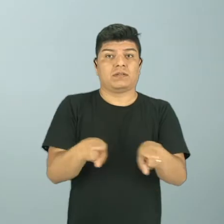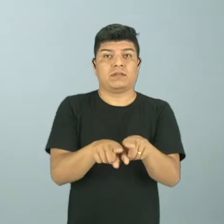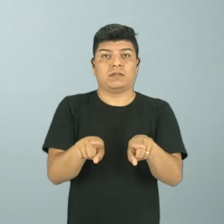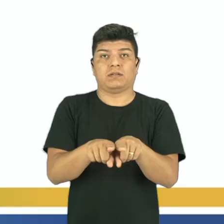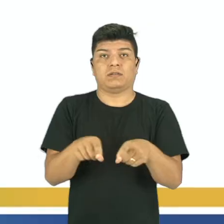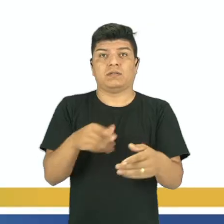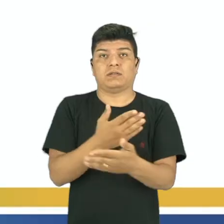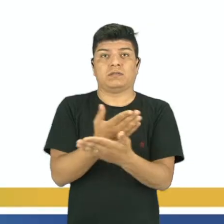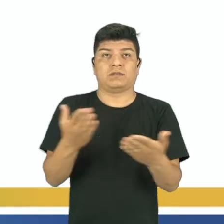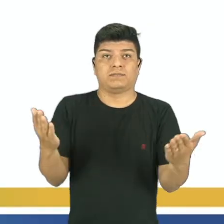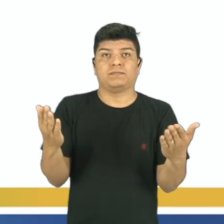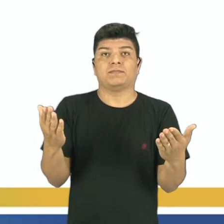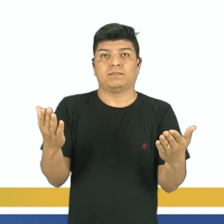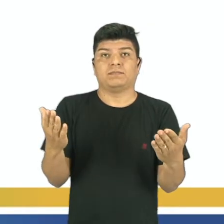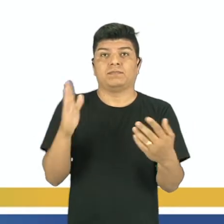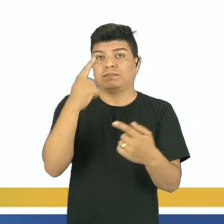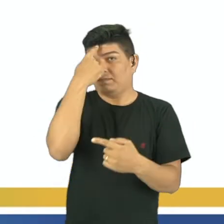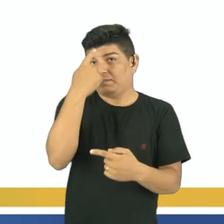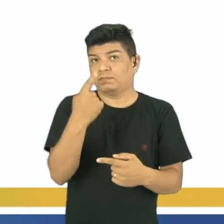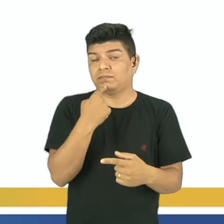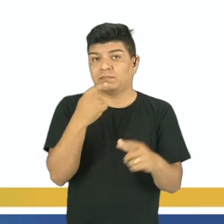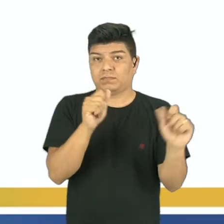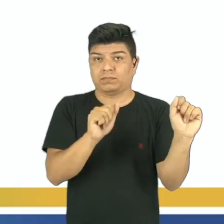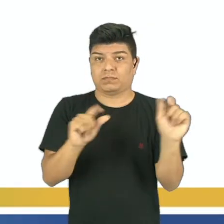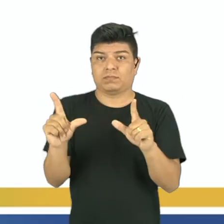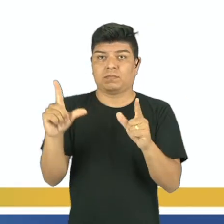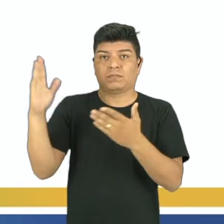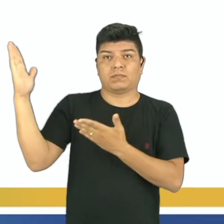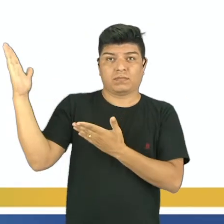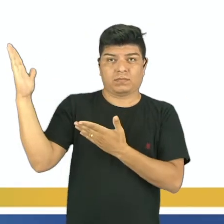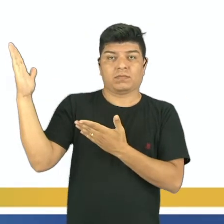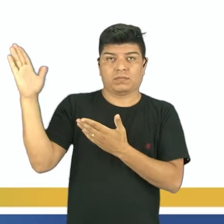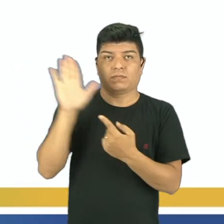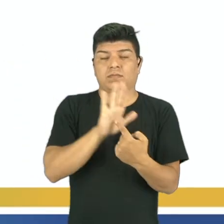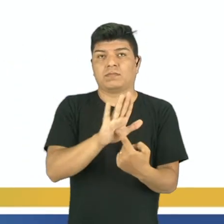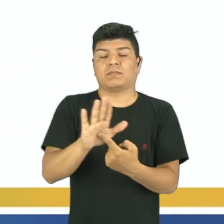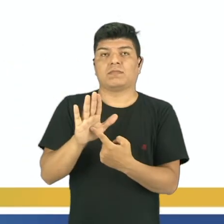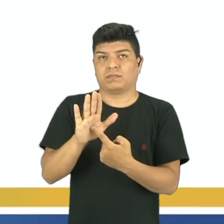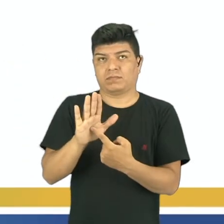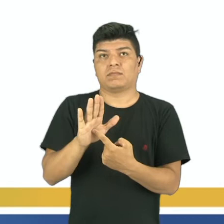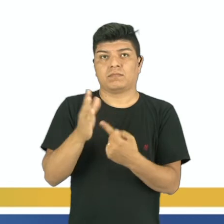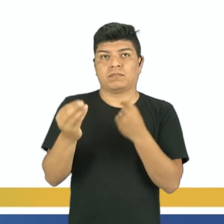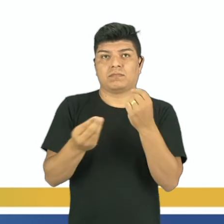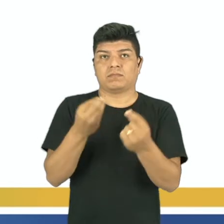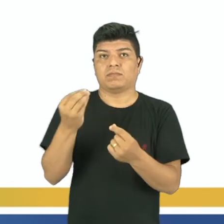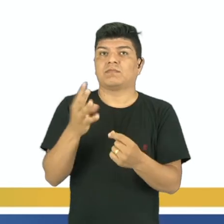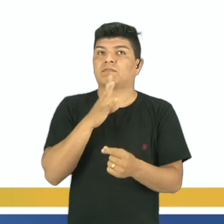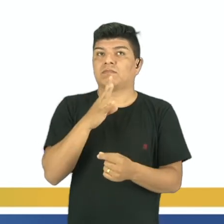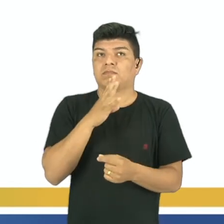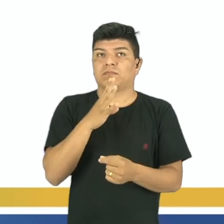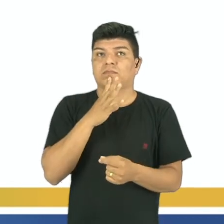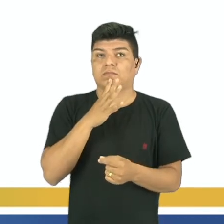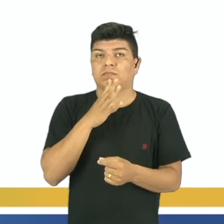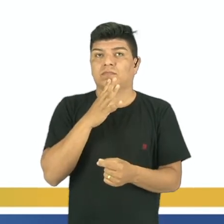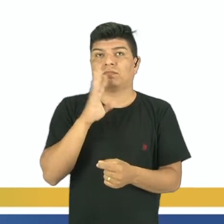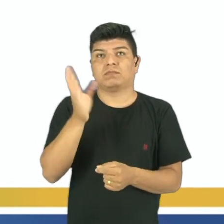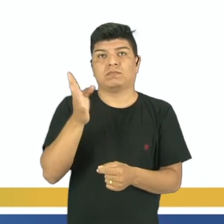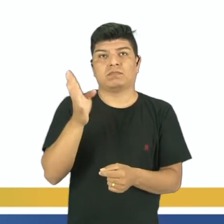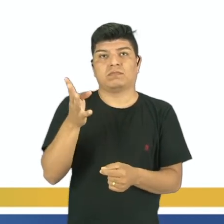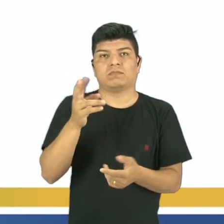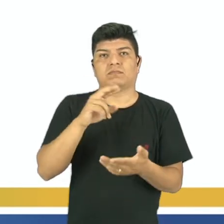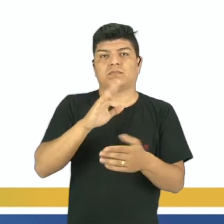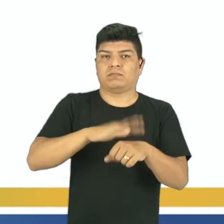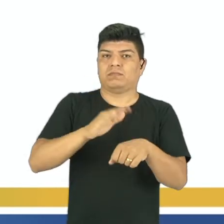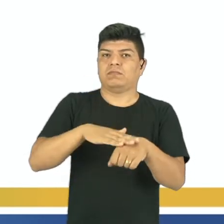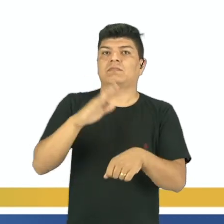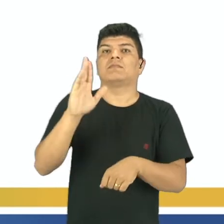também essa imagem que ela vai refletir bastante isso. Essa é uma obra muito conhecida, acho que vocês já viram mais